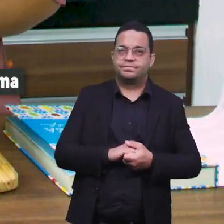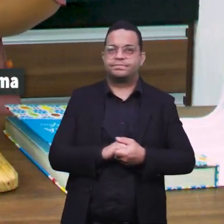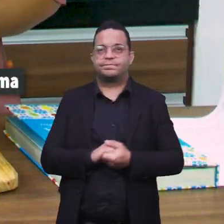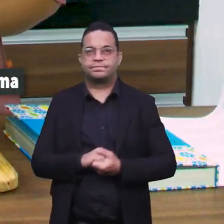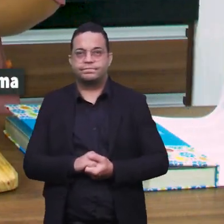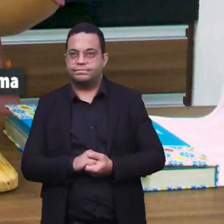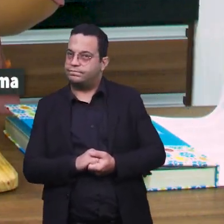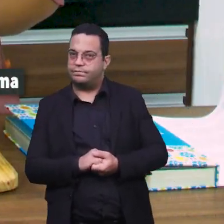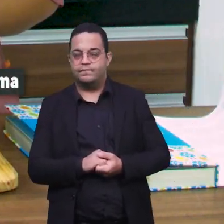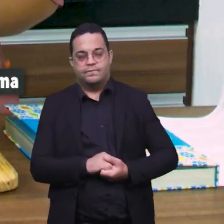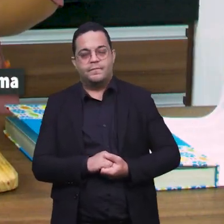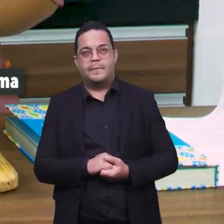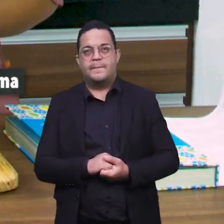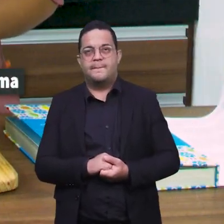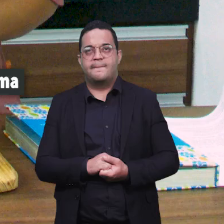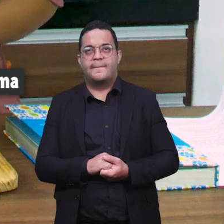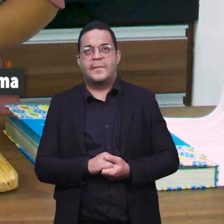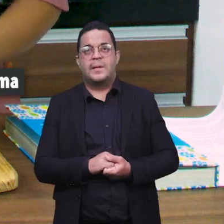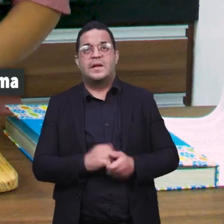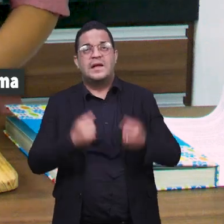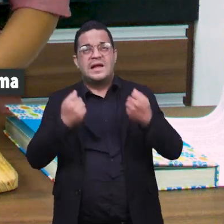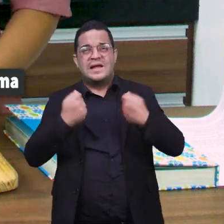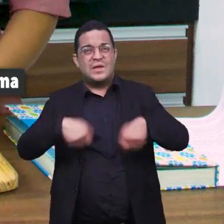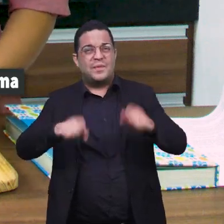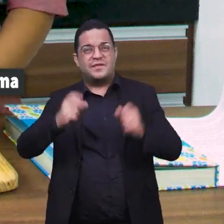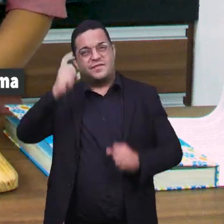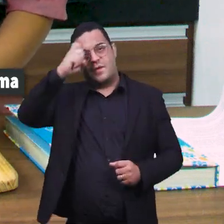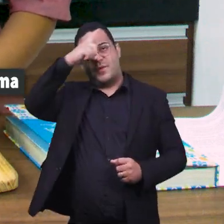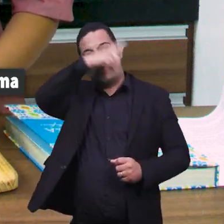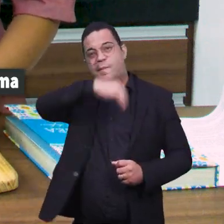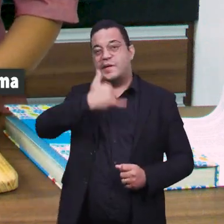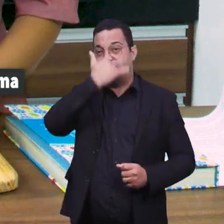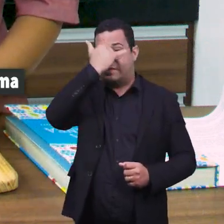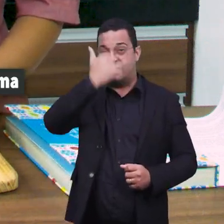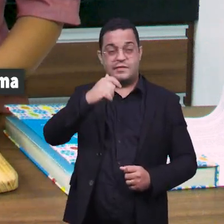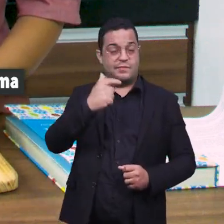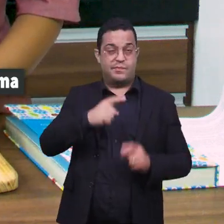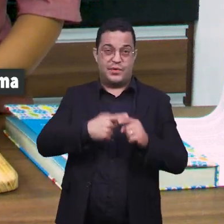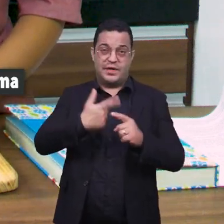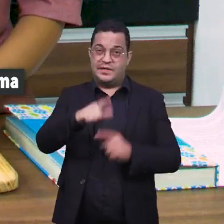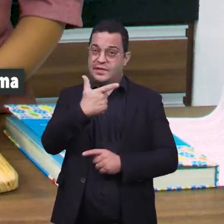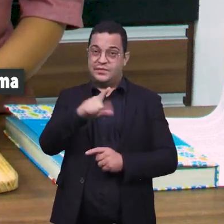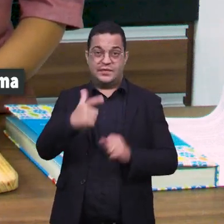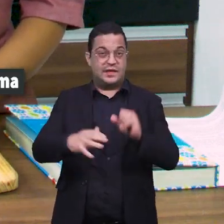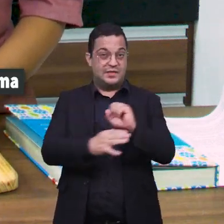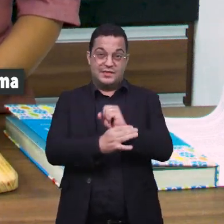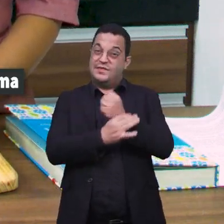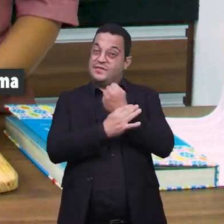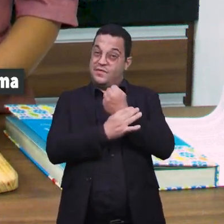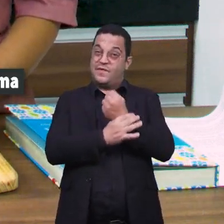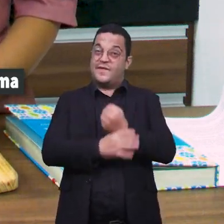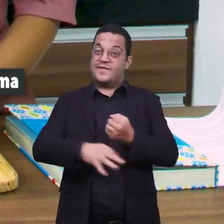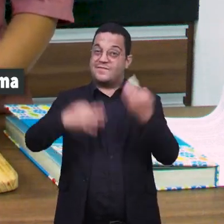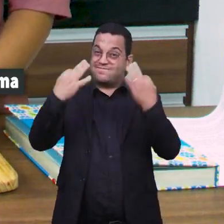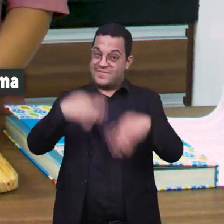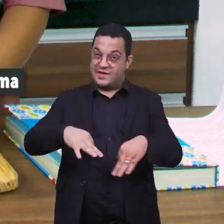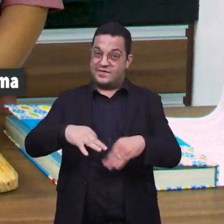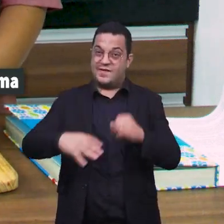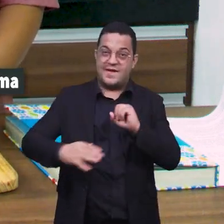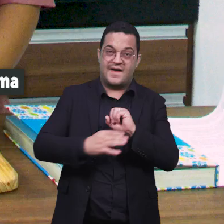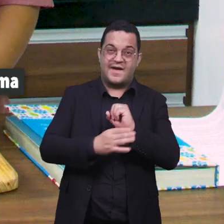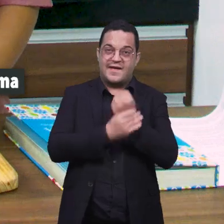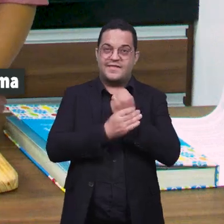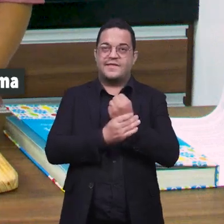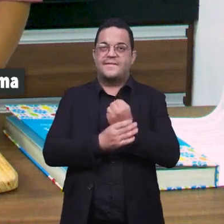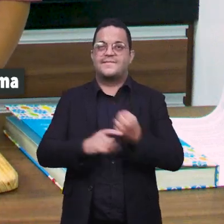para alimentar a família inteira, gente, sem cortar o dedo. Pode fazer com chamar, tá, Lica? Fácil. Então, ó,